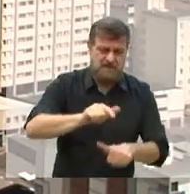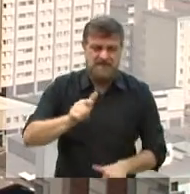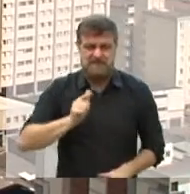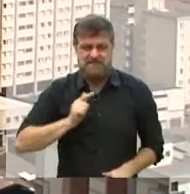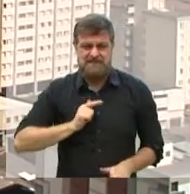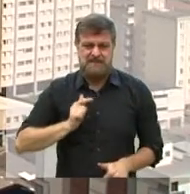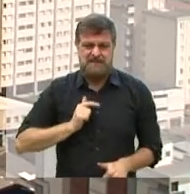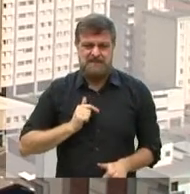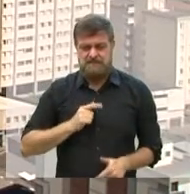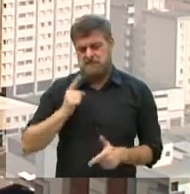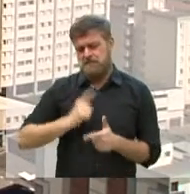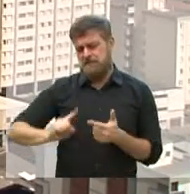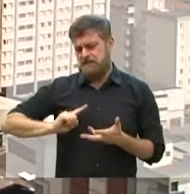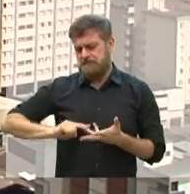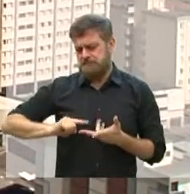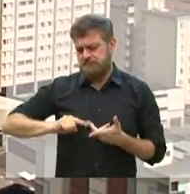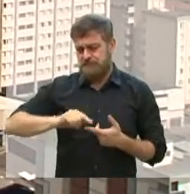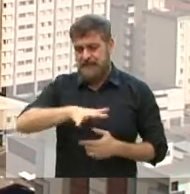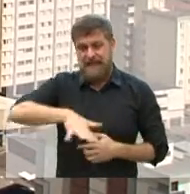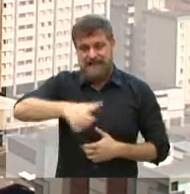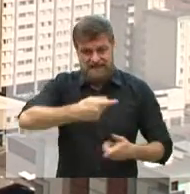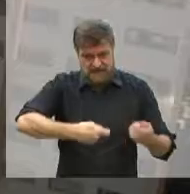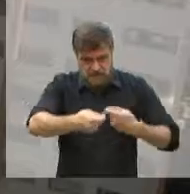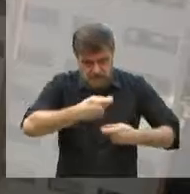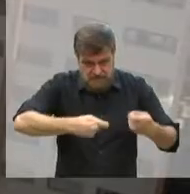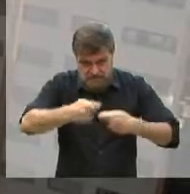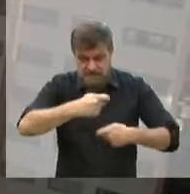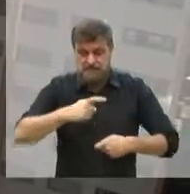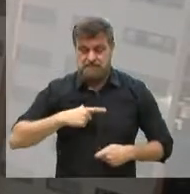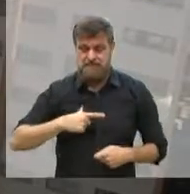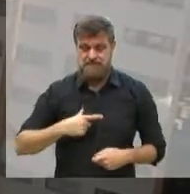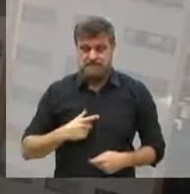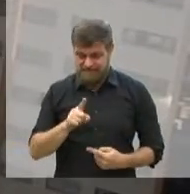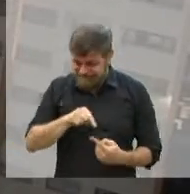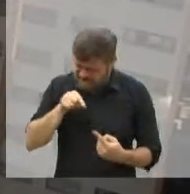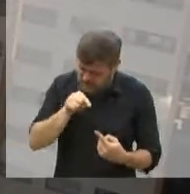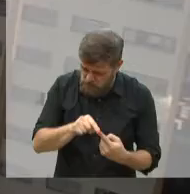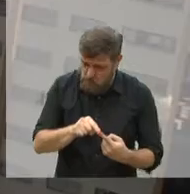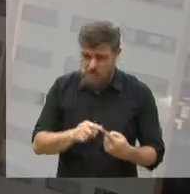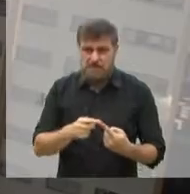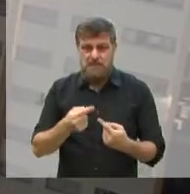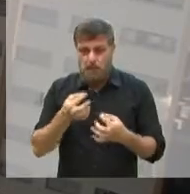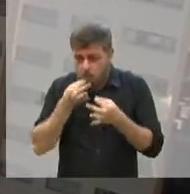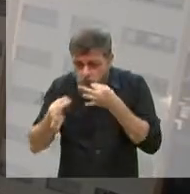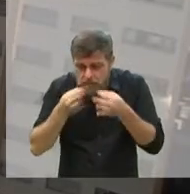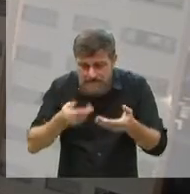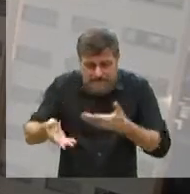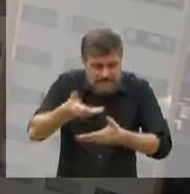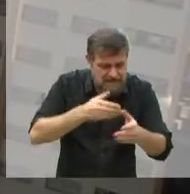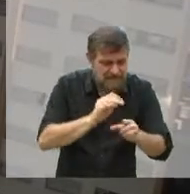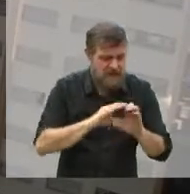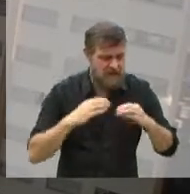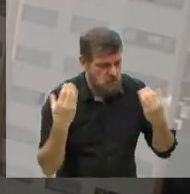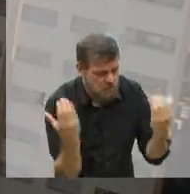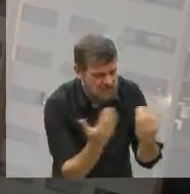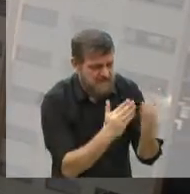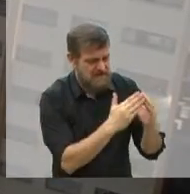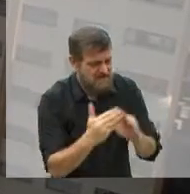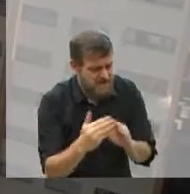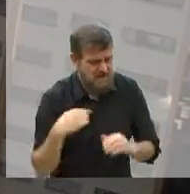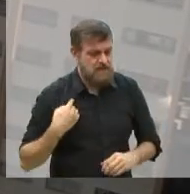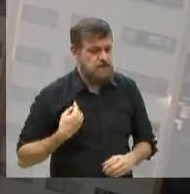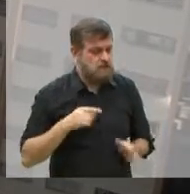de secretário, problemas, os mais diferentes problemas, mas com muito debate social, nas mais diferentes comunidades, dentro